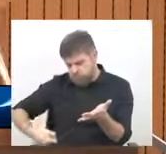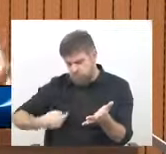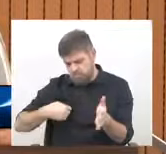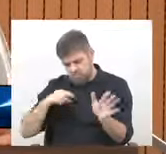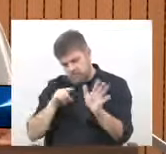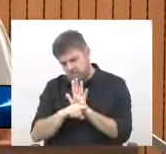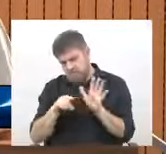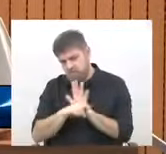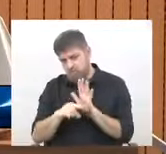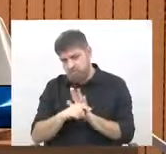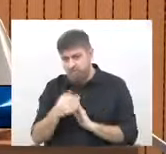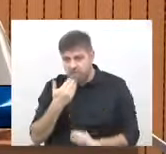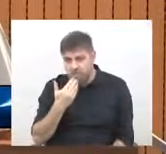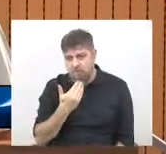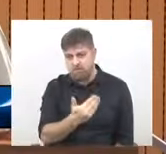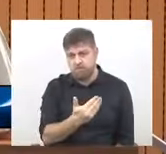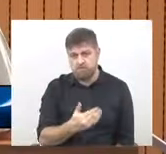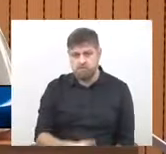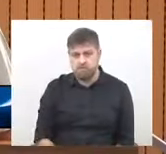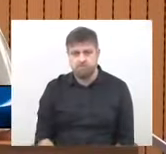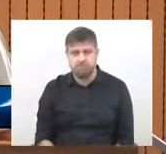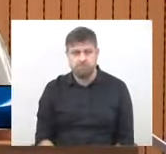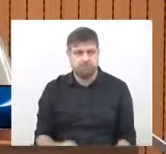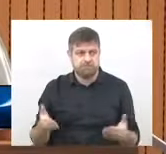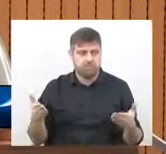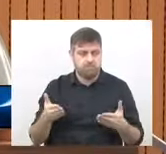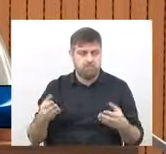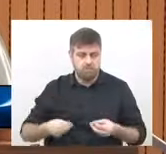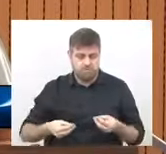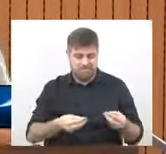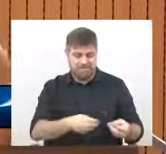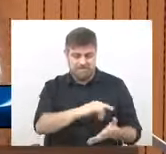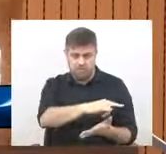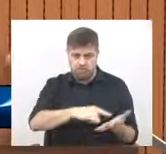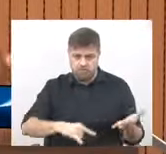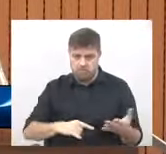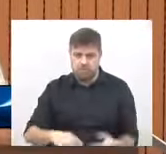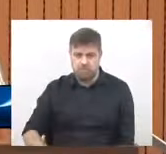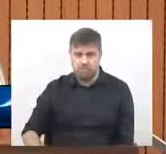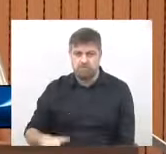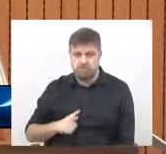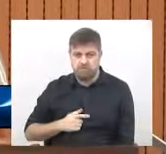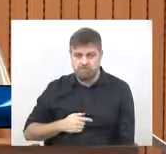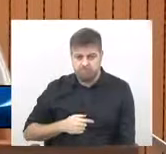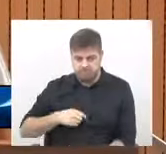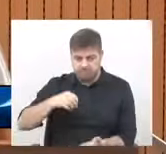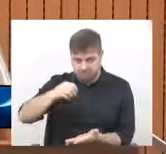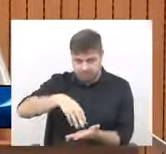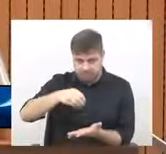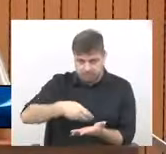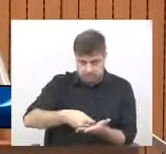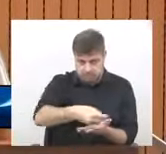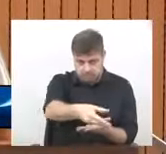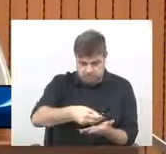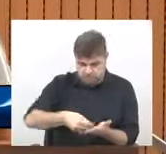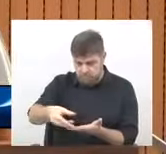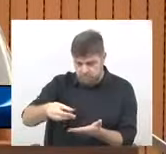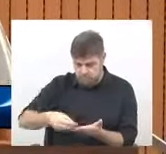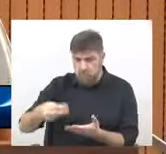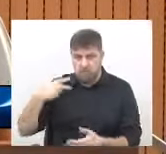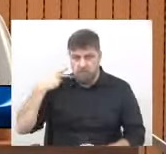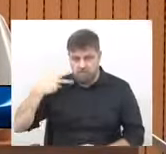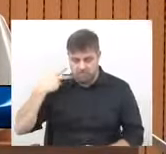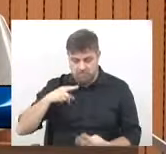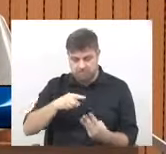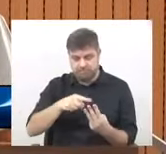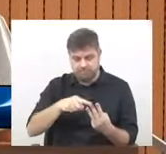questionamento, esse pedido, hoje aqui na casa, direcionei aos gabinetes dos vereadores, hoje membros da comissão,